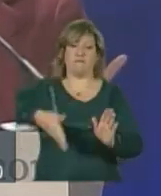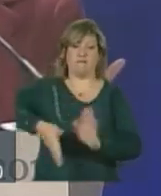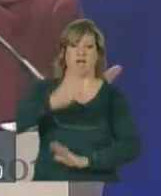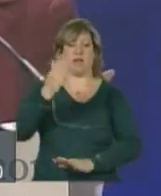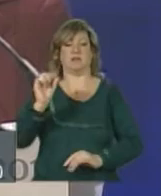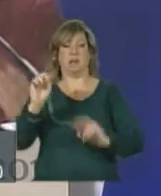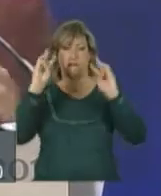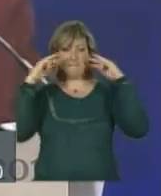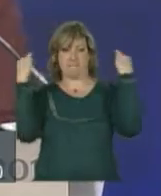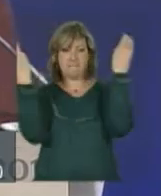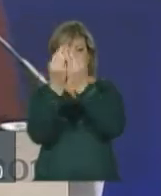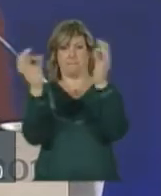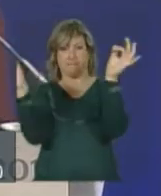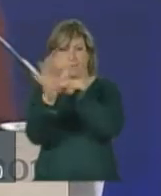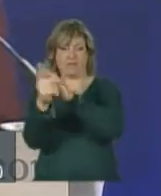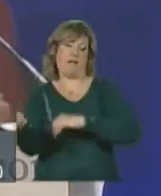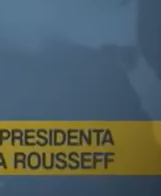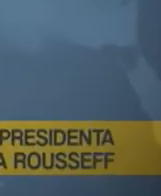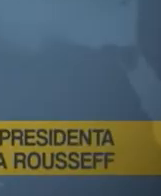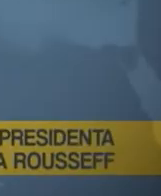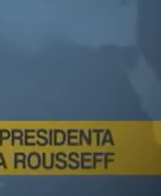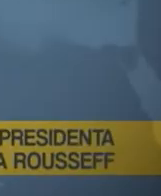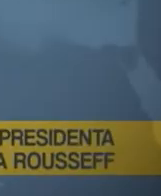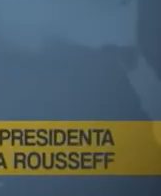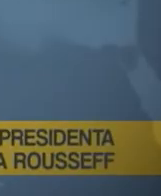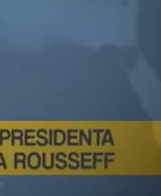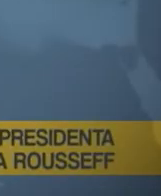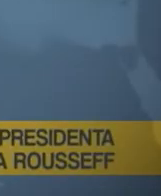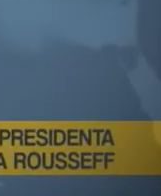do México e cheguem ao Brasil.